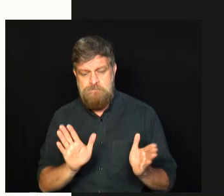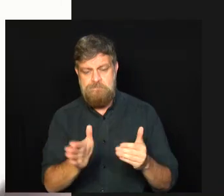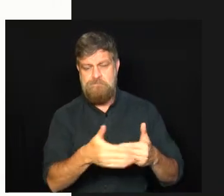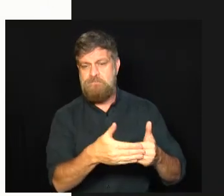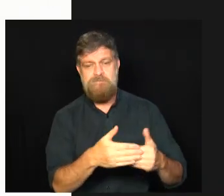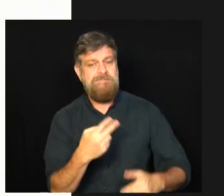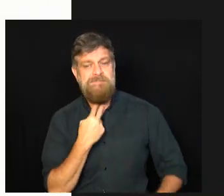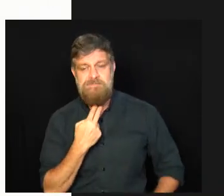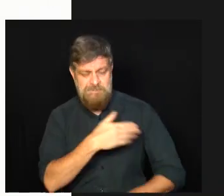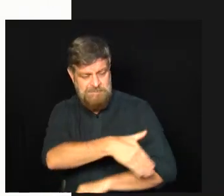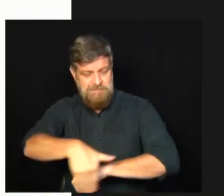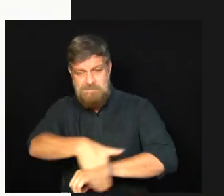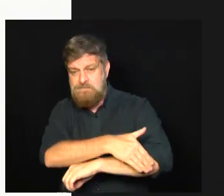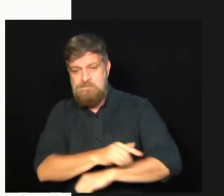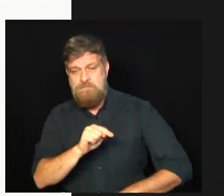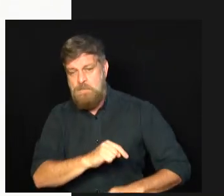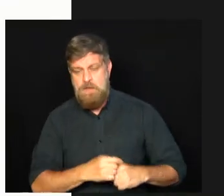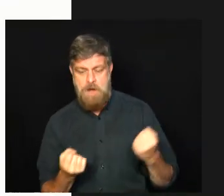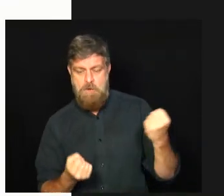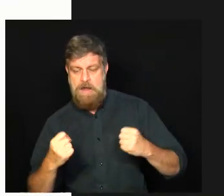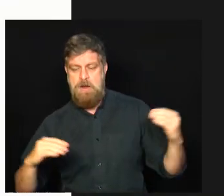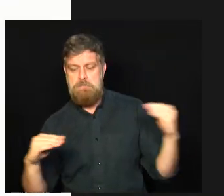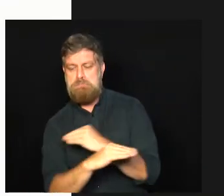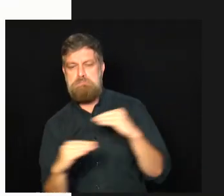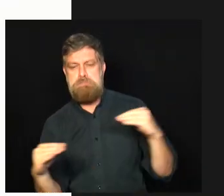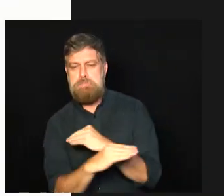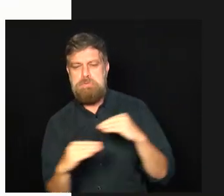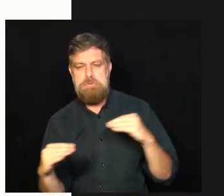rua para o carro,